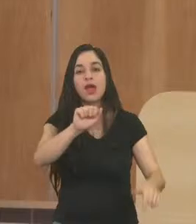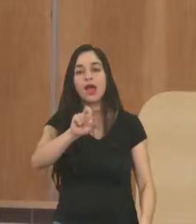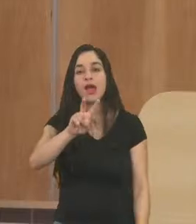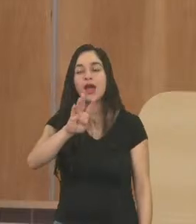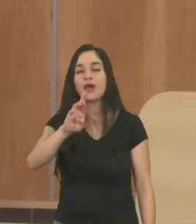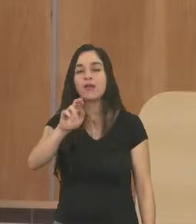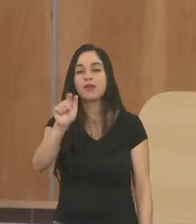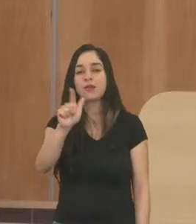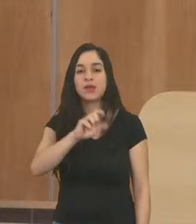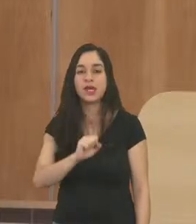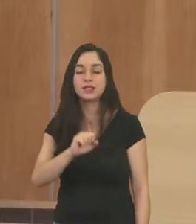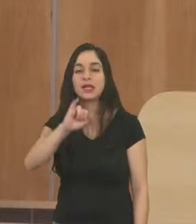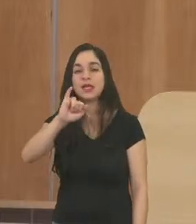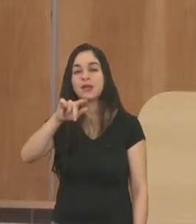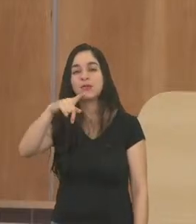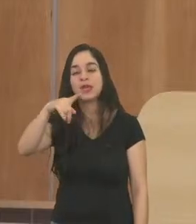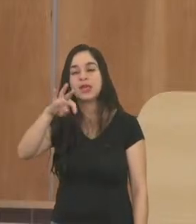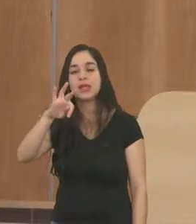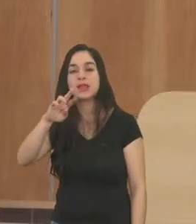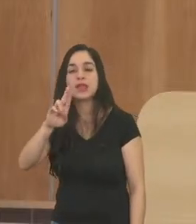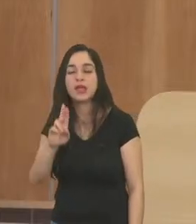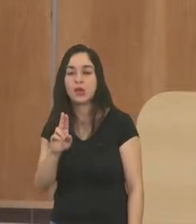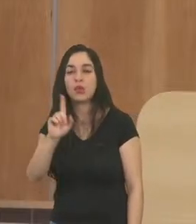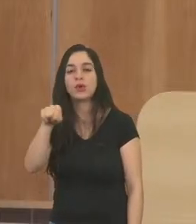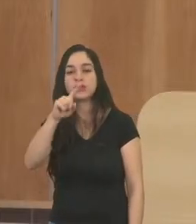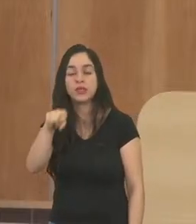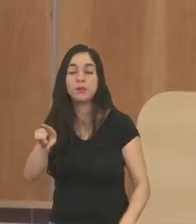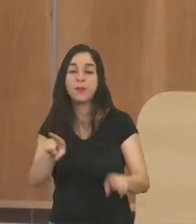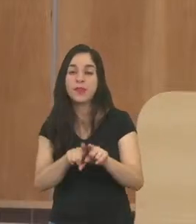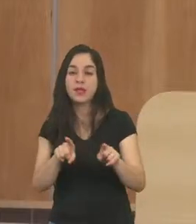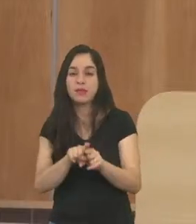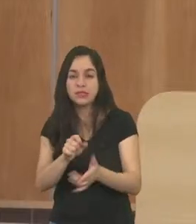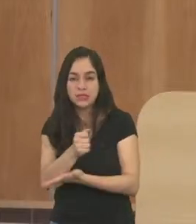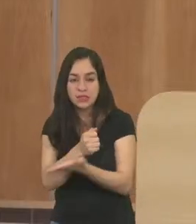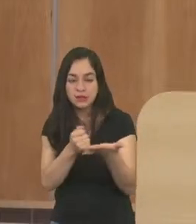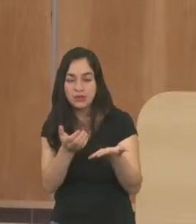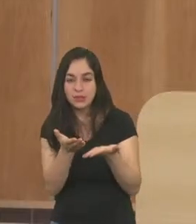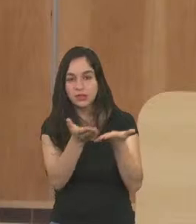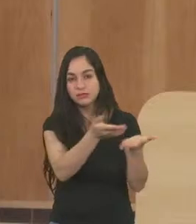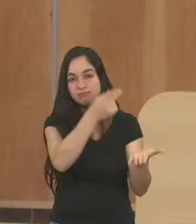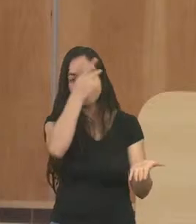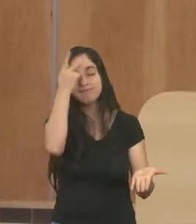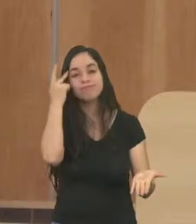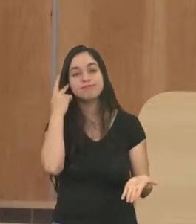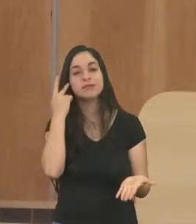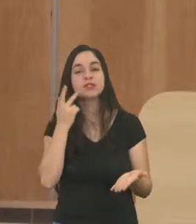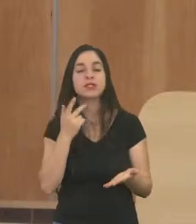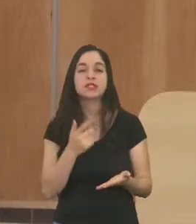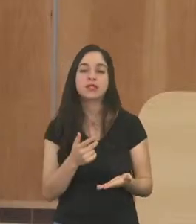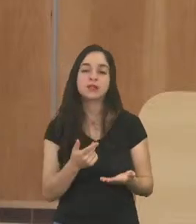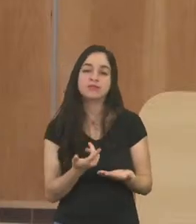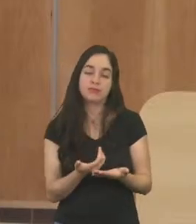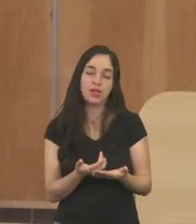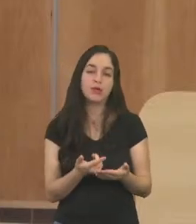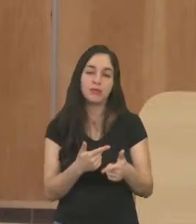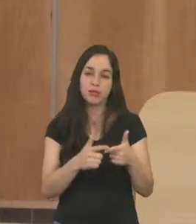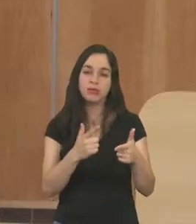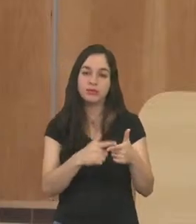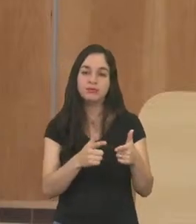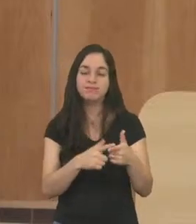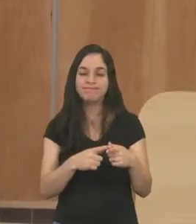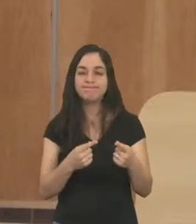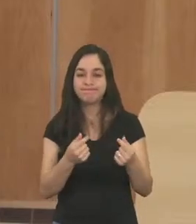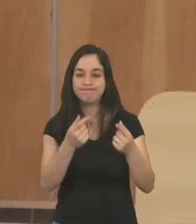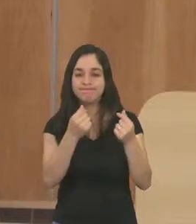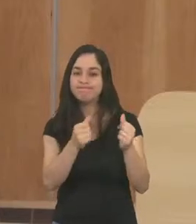sem salário, e que também fornecimento de cesta básica para aqueles que estão em situação de vulnerabilidade. Esse é o pedido que a gente faz oficialmente para vocês,